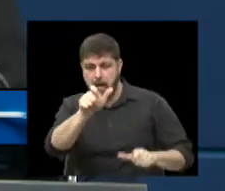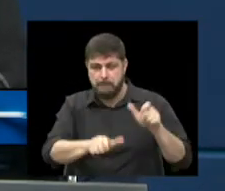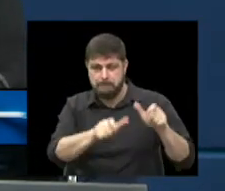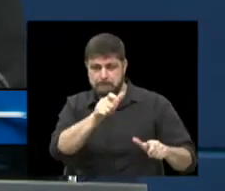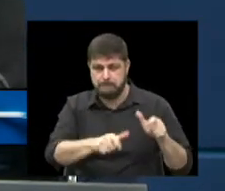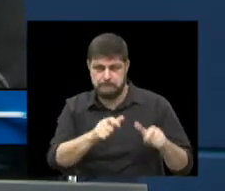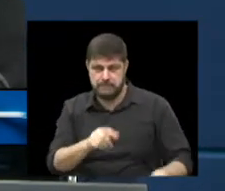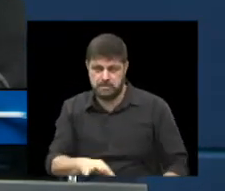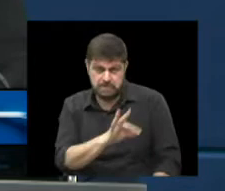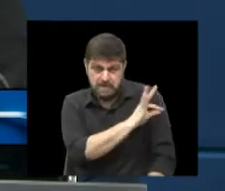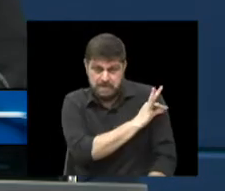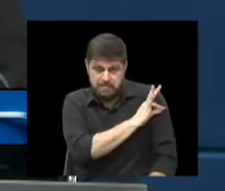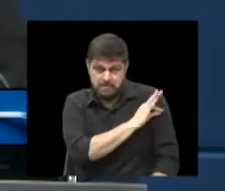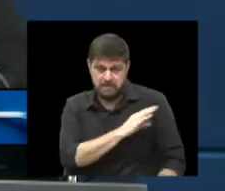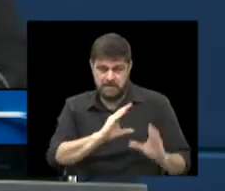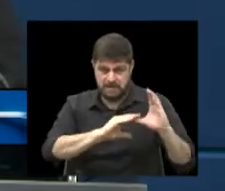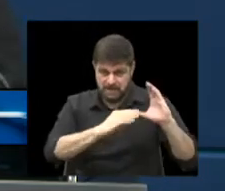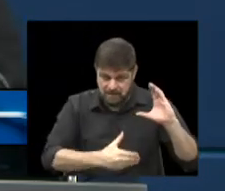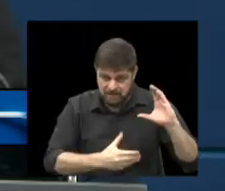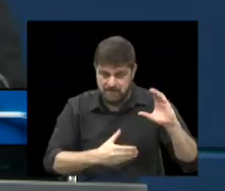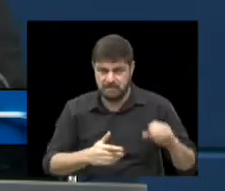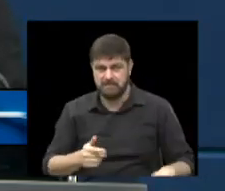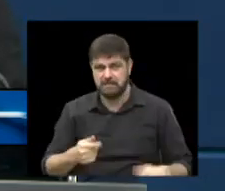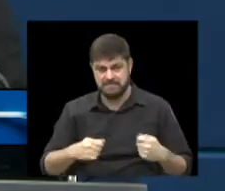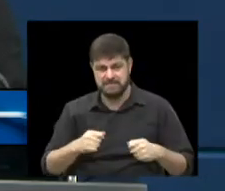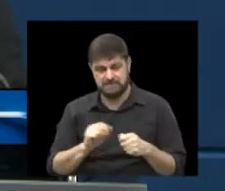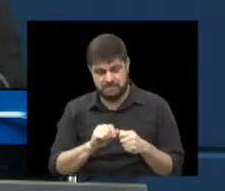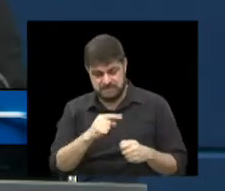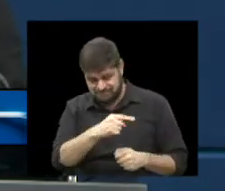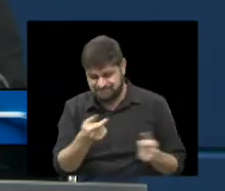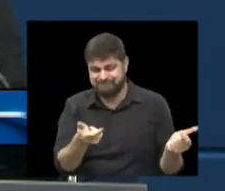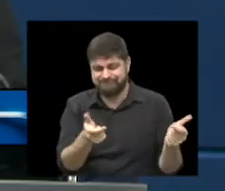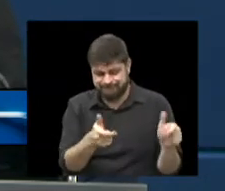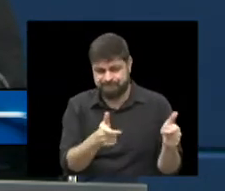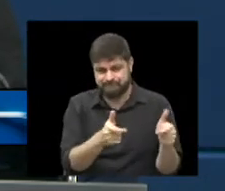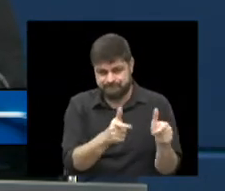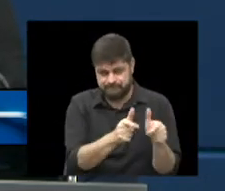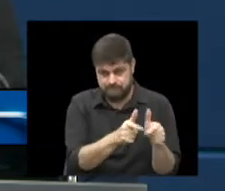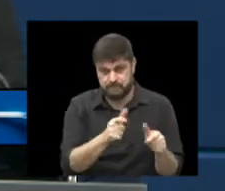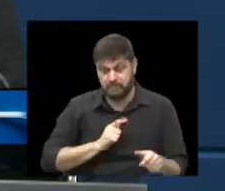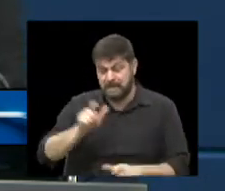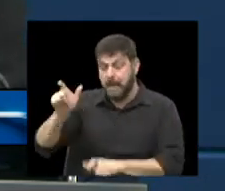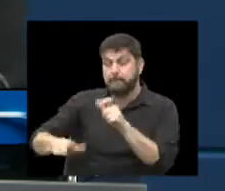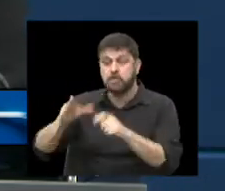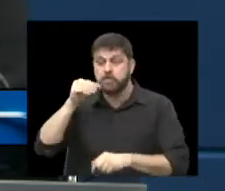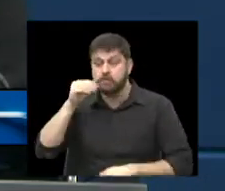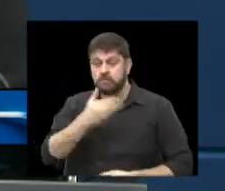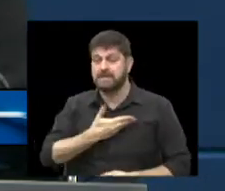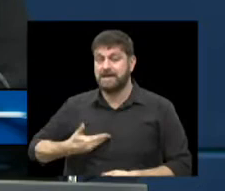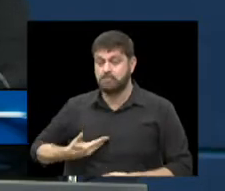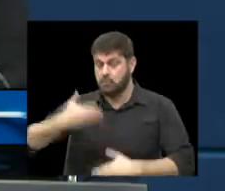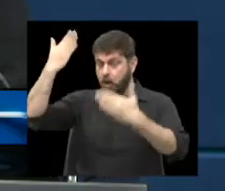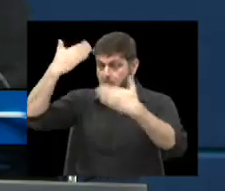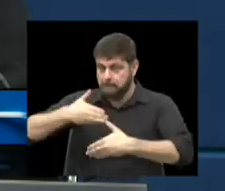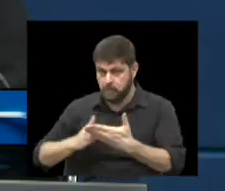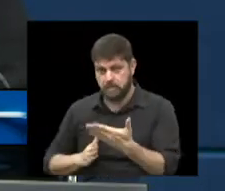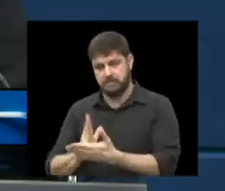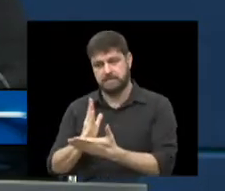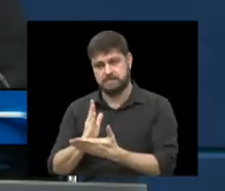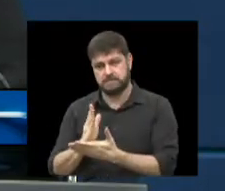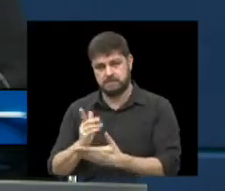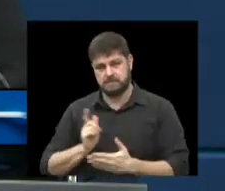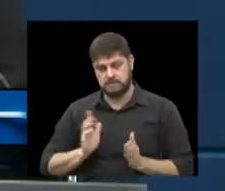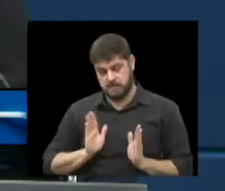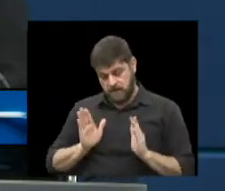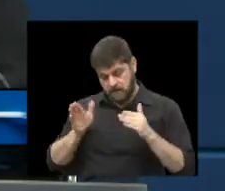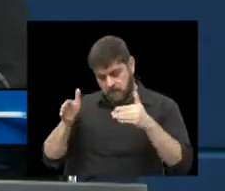comissionados, e é necessário que aconteça uma redução desses cargos, e que a redução desses cargos sejam revertidos como